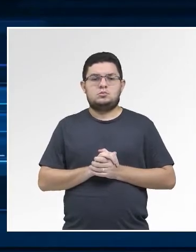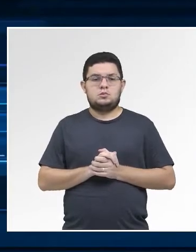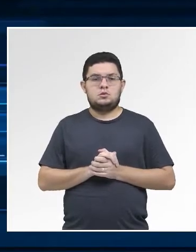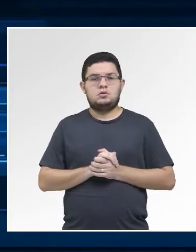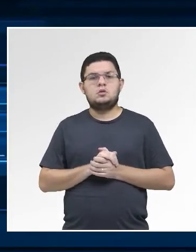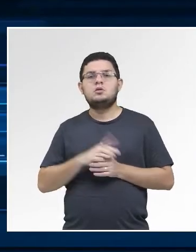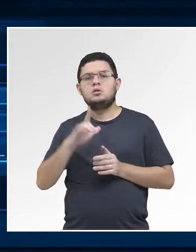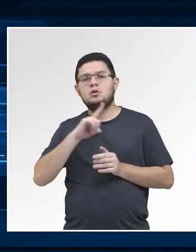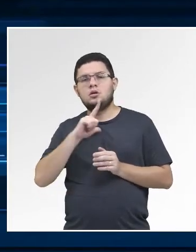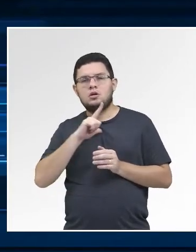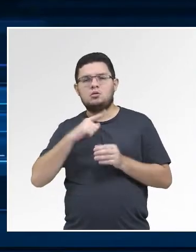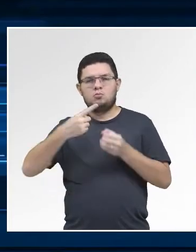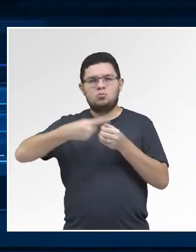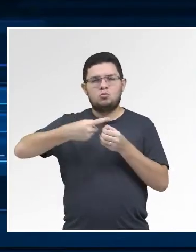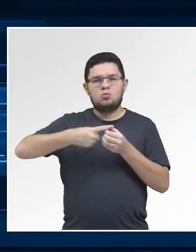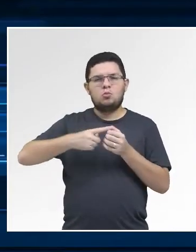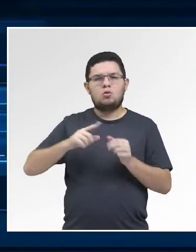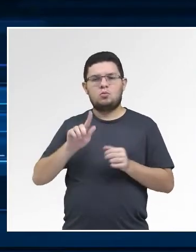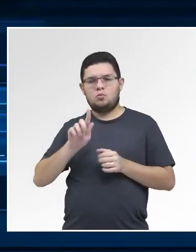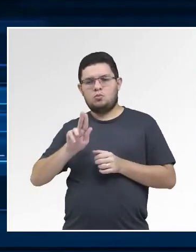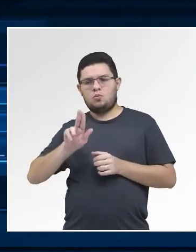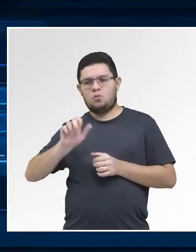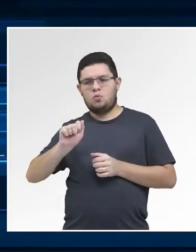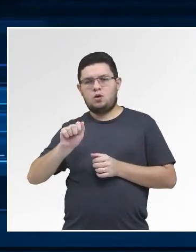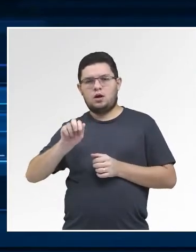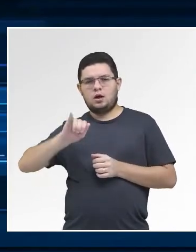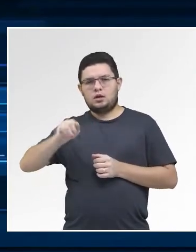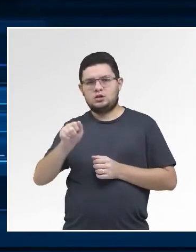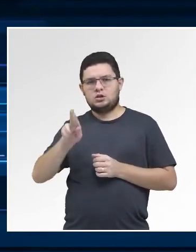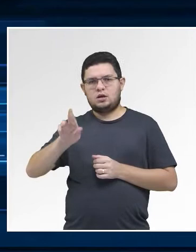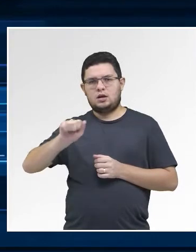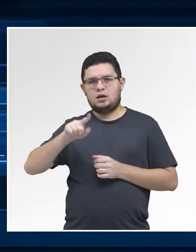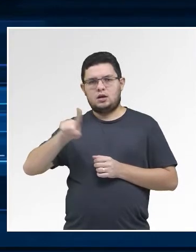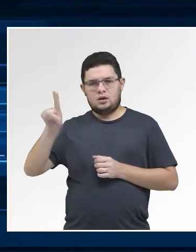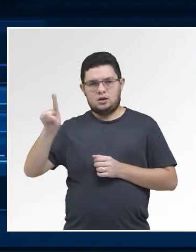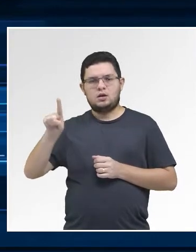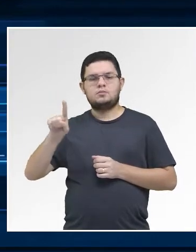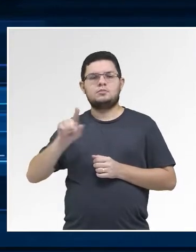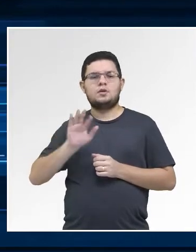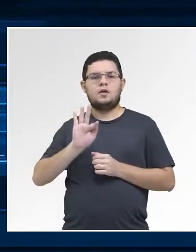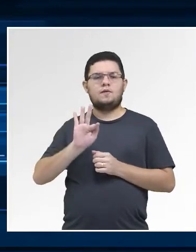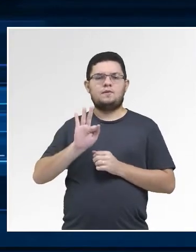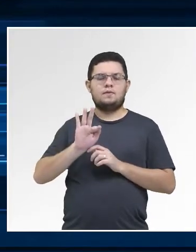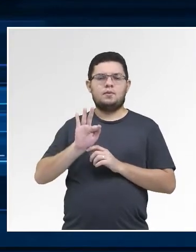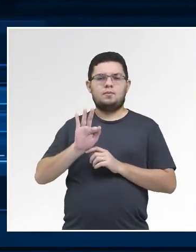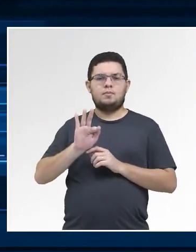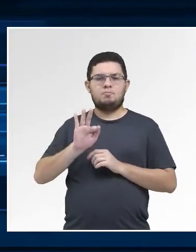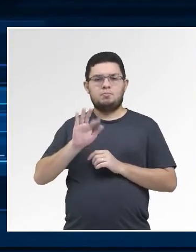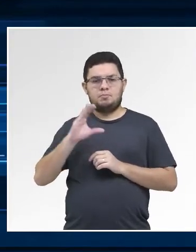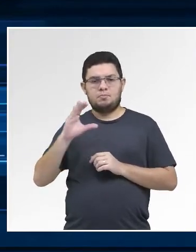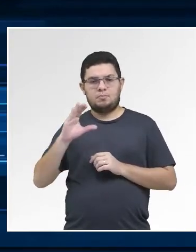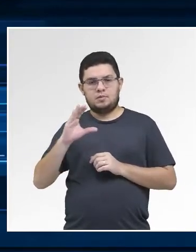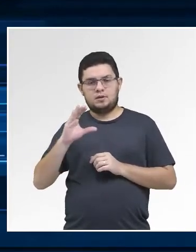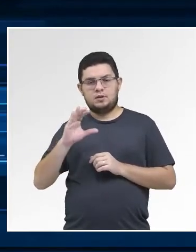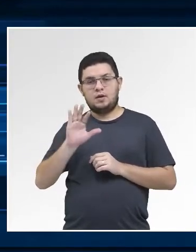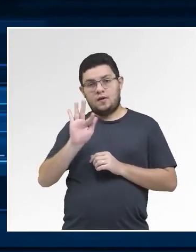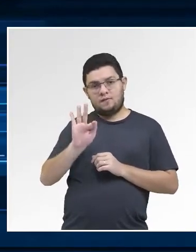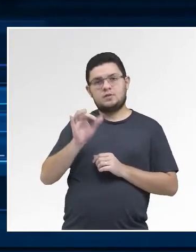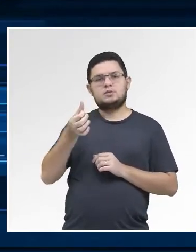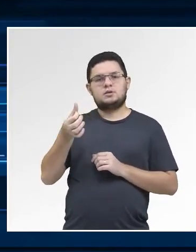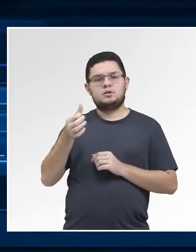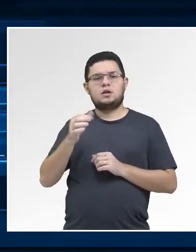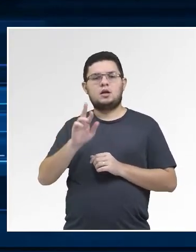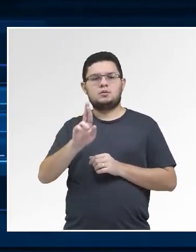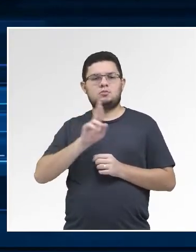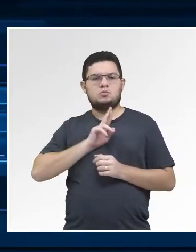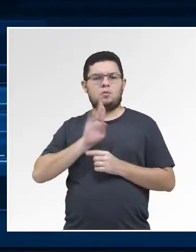Guajará F3 está dizendo que é a letra B. A turma de Barcelos F6 também está dizendo que é a letra B. Será mesmo, gente, que eles estão at school?